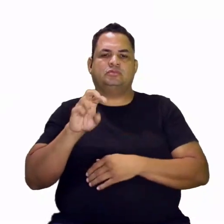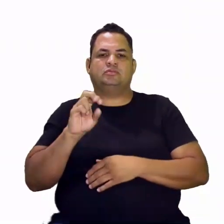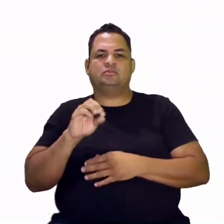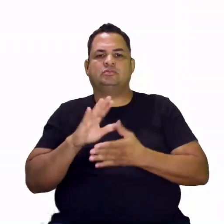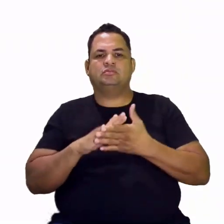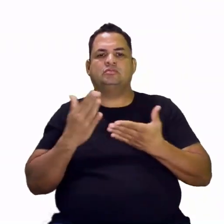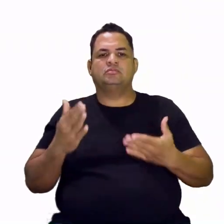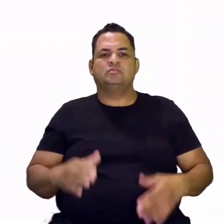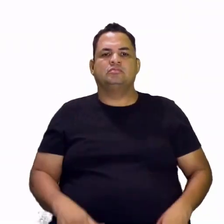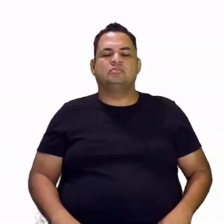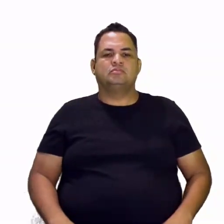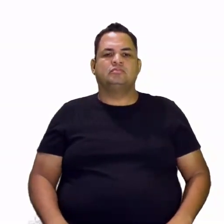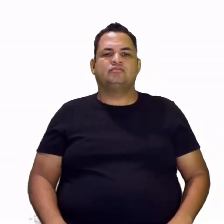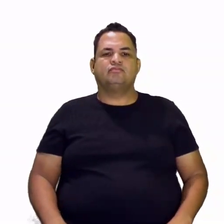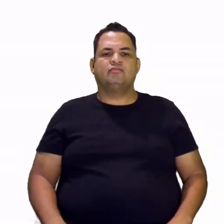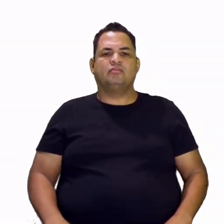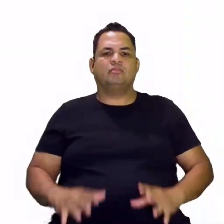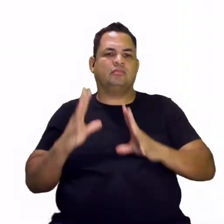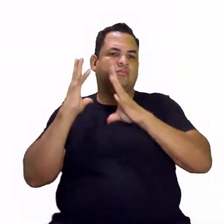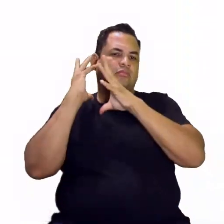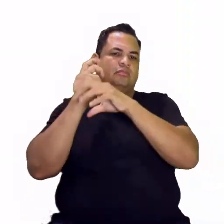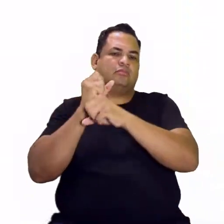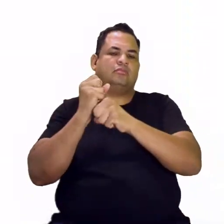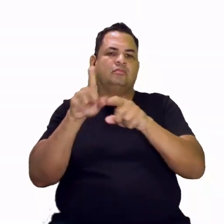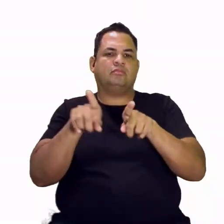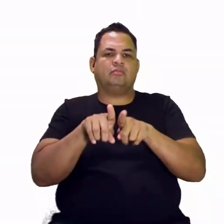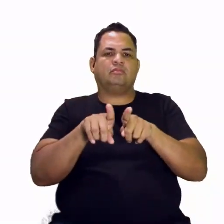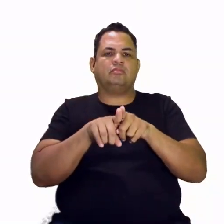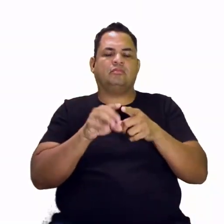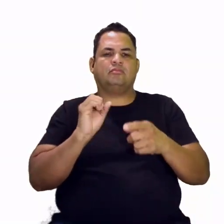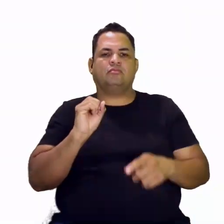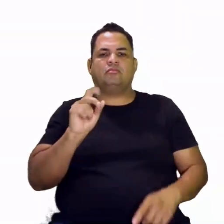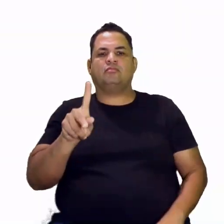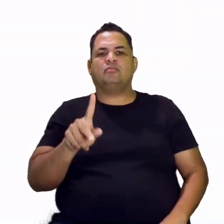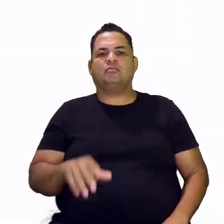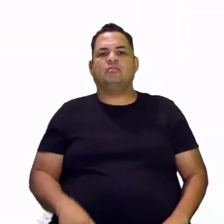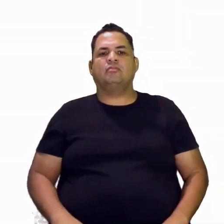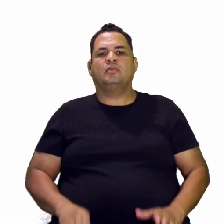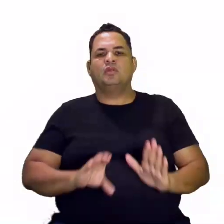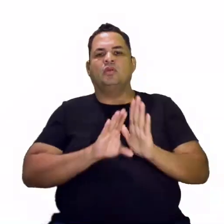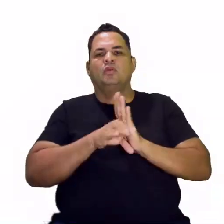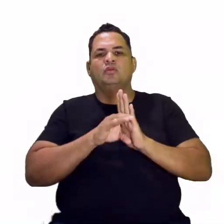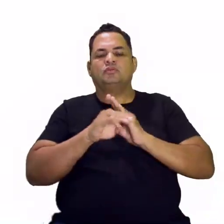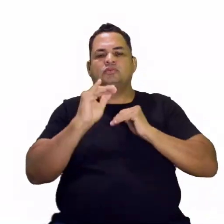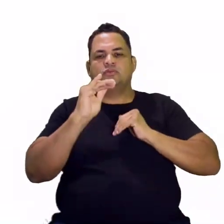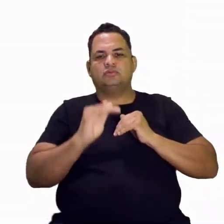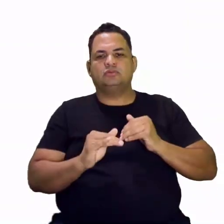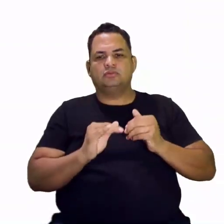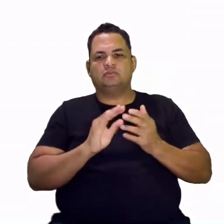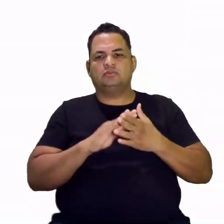os seres autotróficos e heterotróficos, revisamos isso, né? Ok. Os conceitos